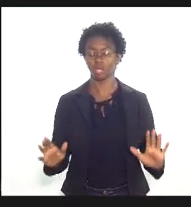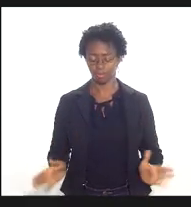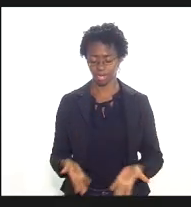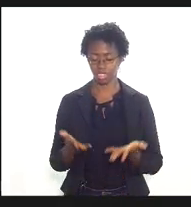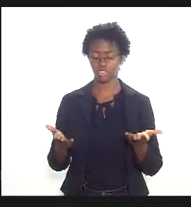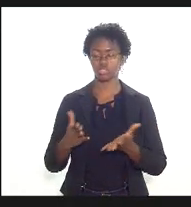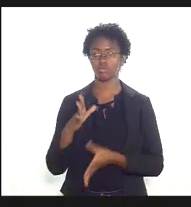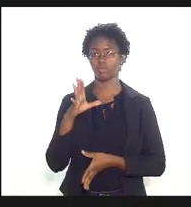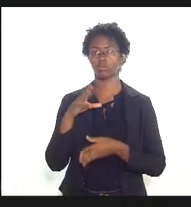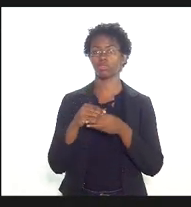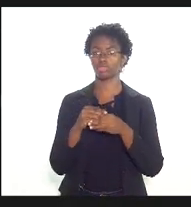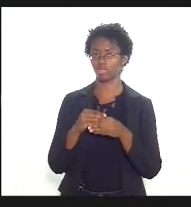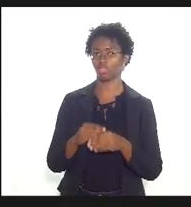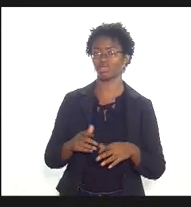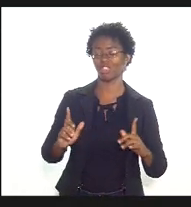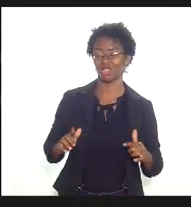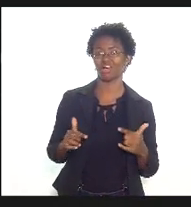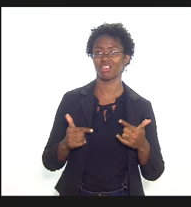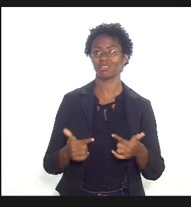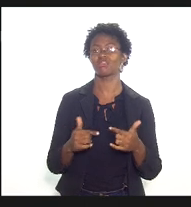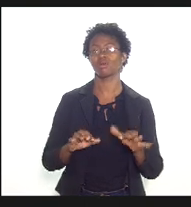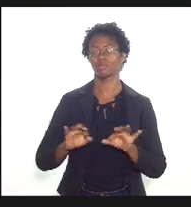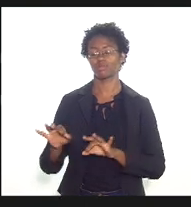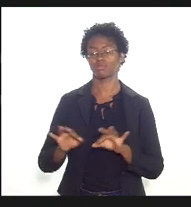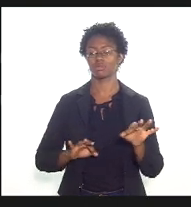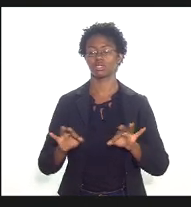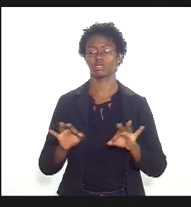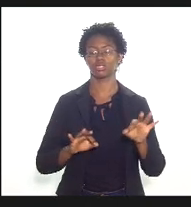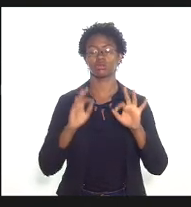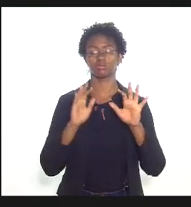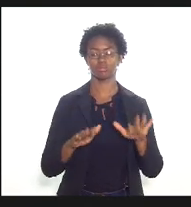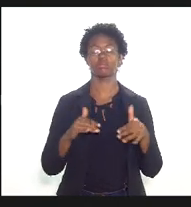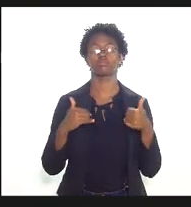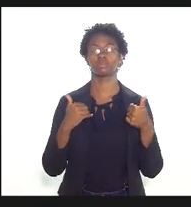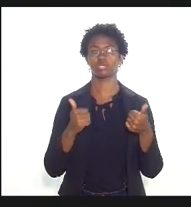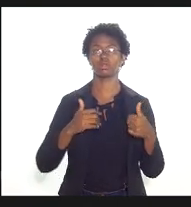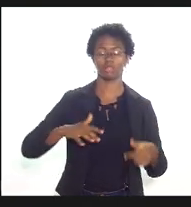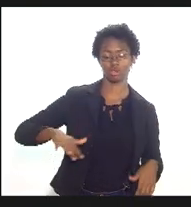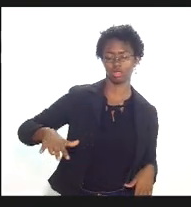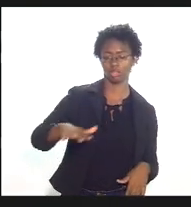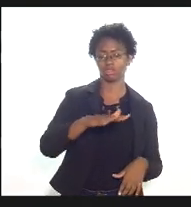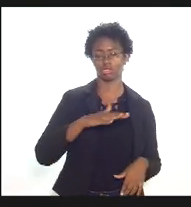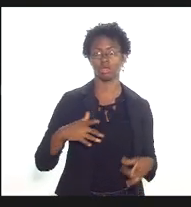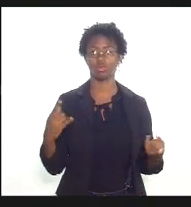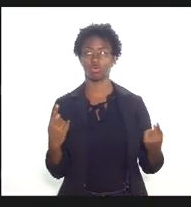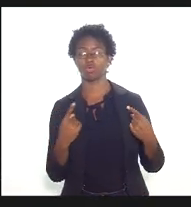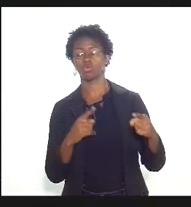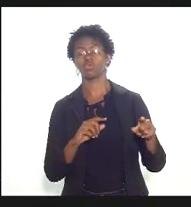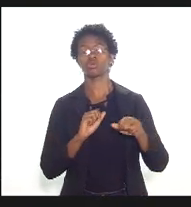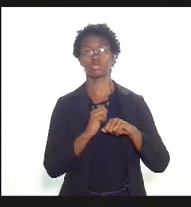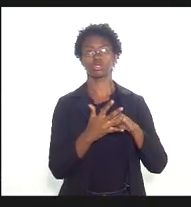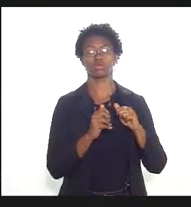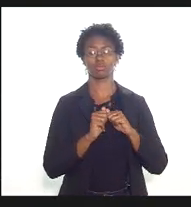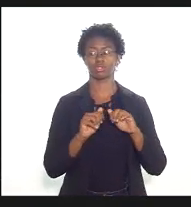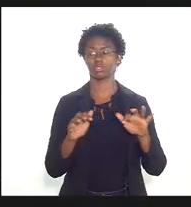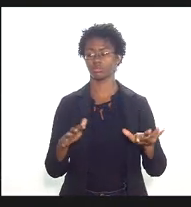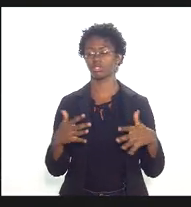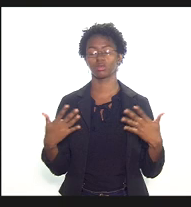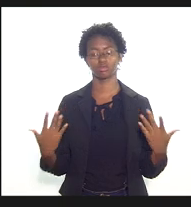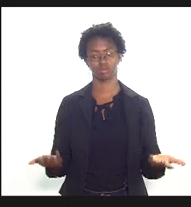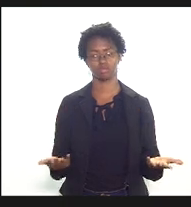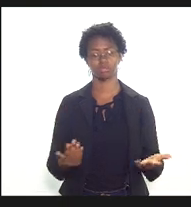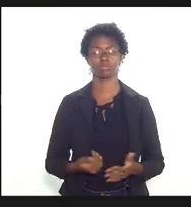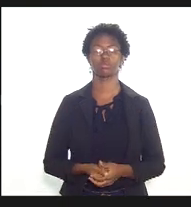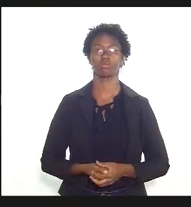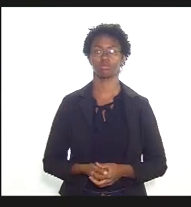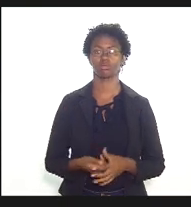as frações de coordenadas de combate o convite na região então assim eu não tenho nada a ver o